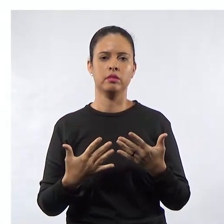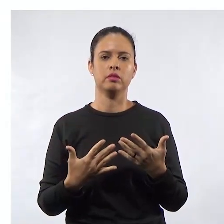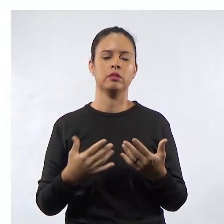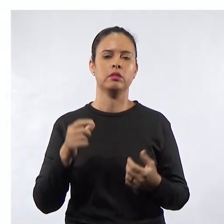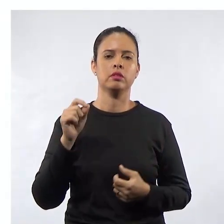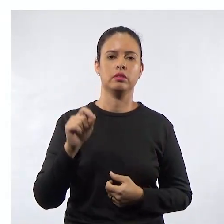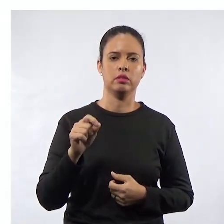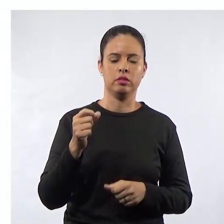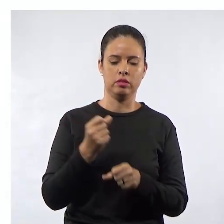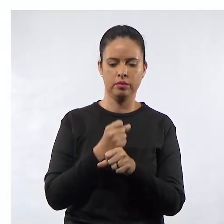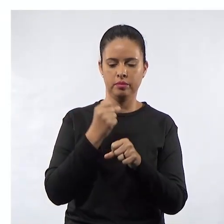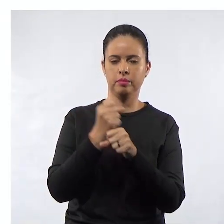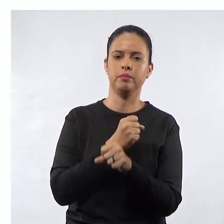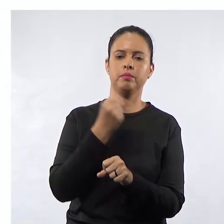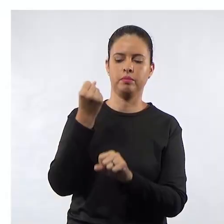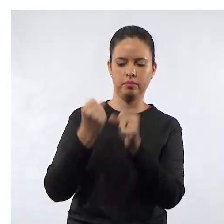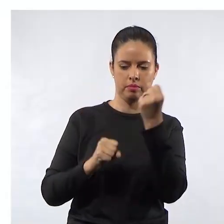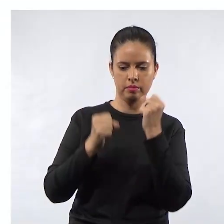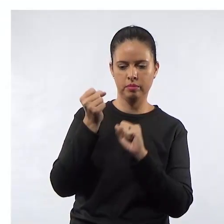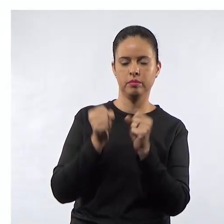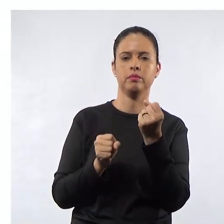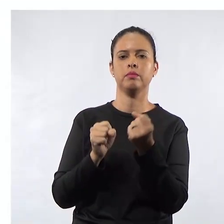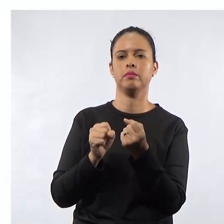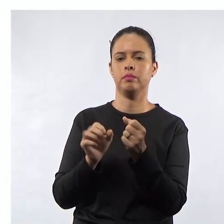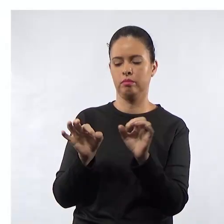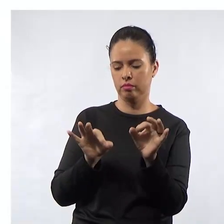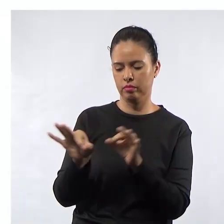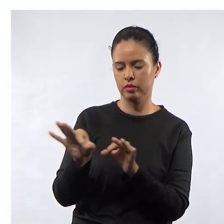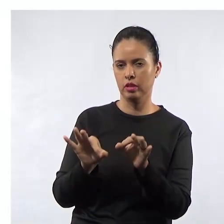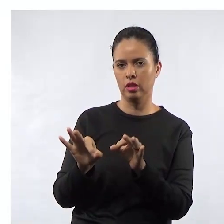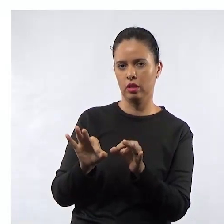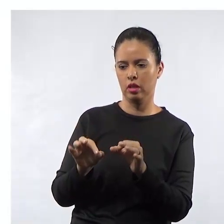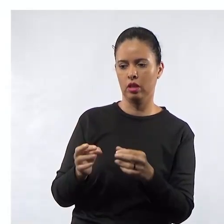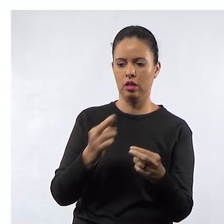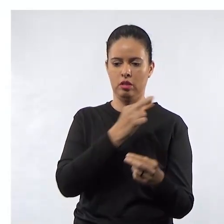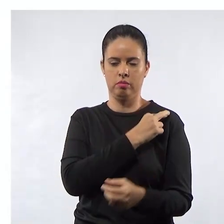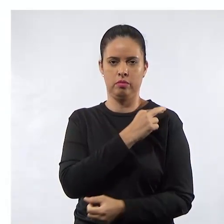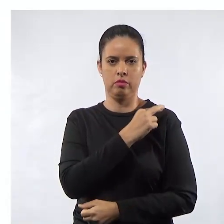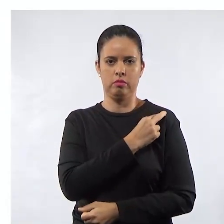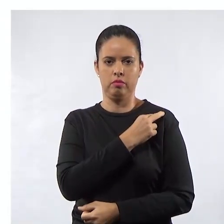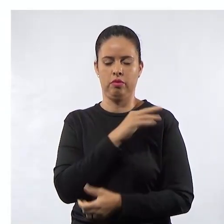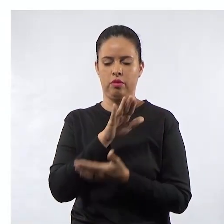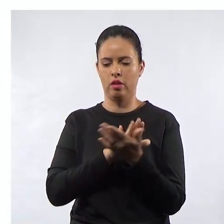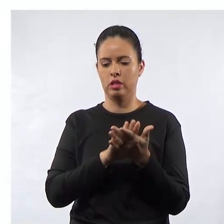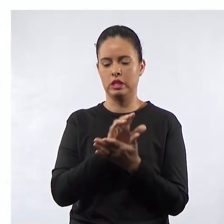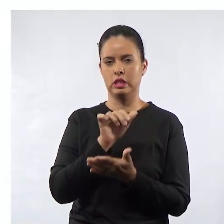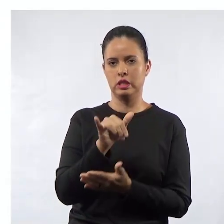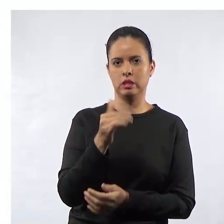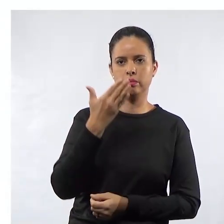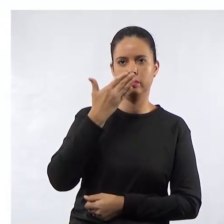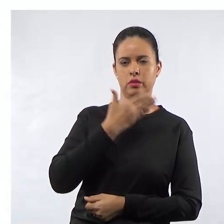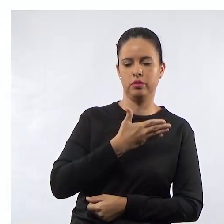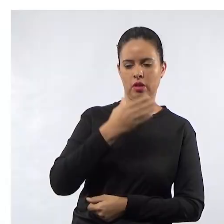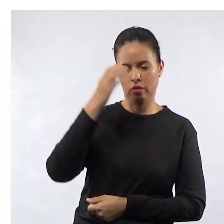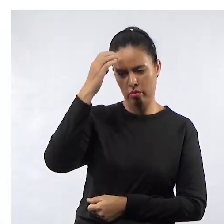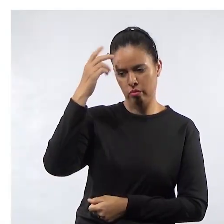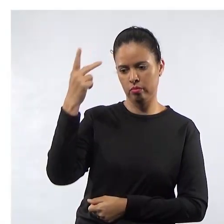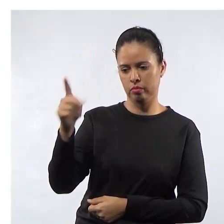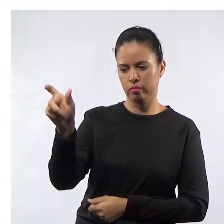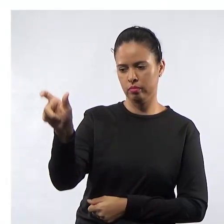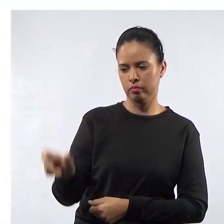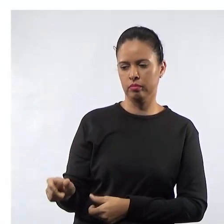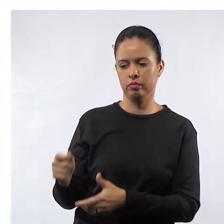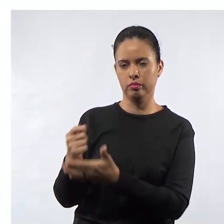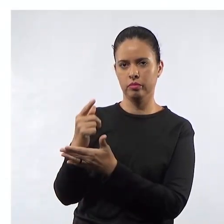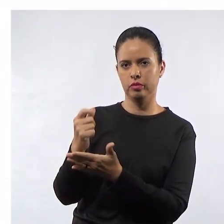o fabricante, o construtor, o produtor, o importador não será responsabilizado quando provar, né, a culpa exclusiva do